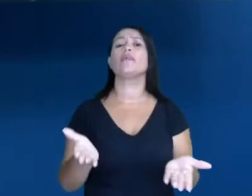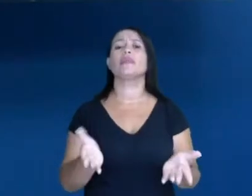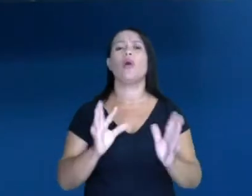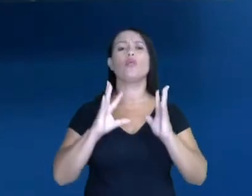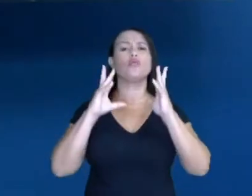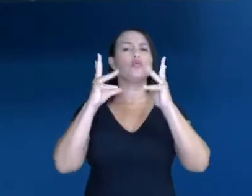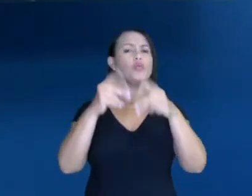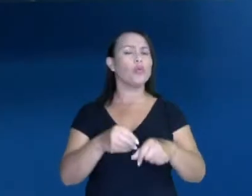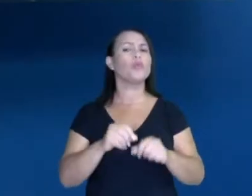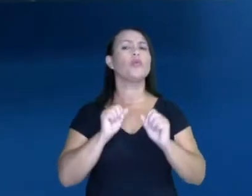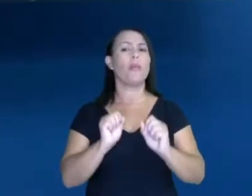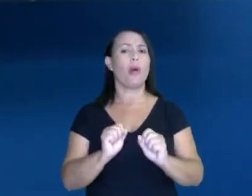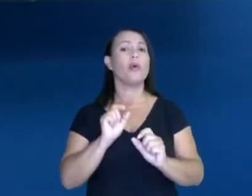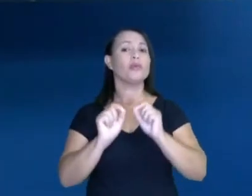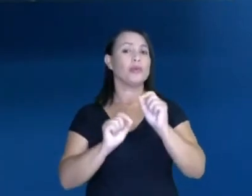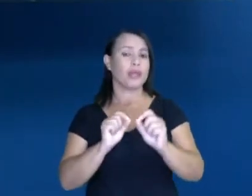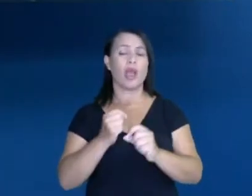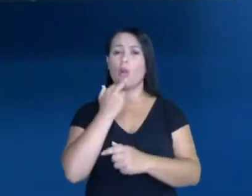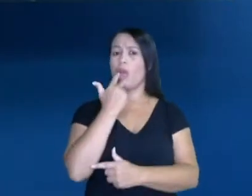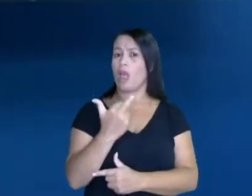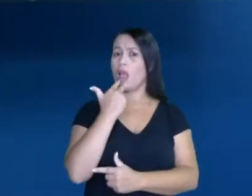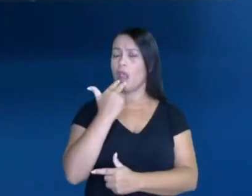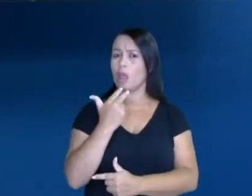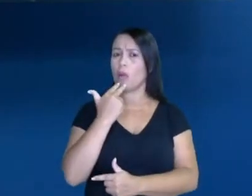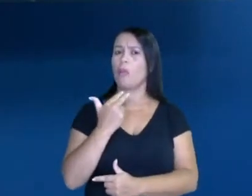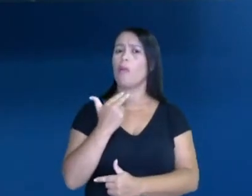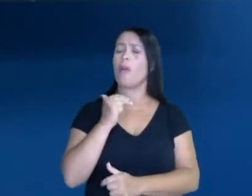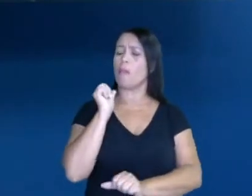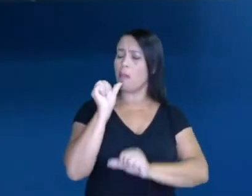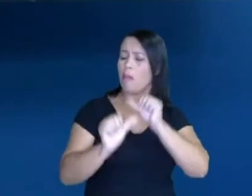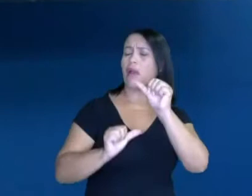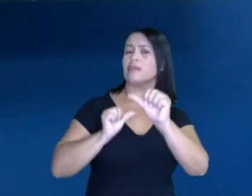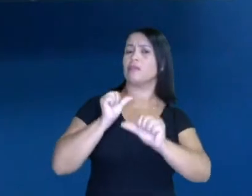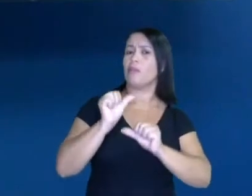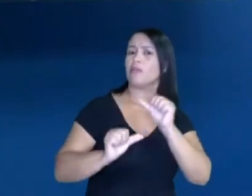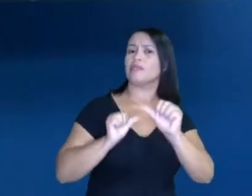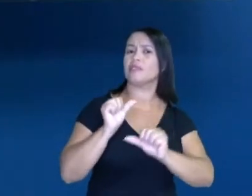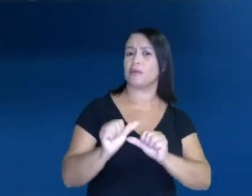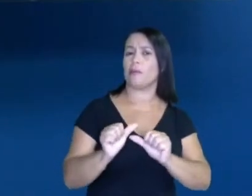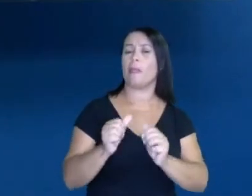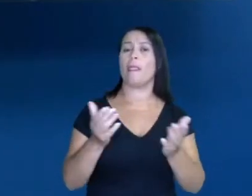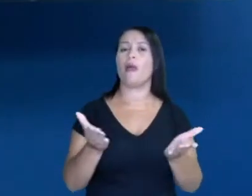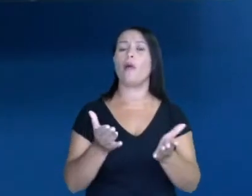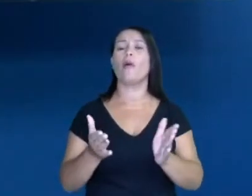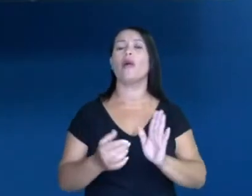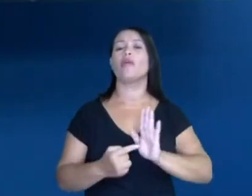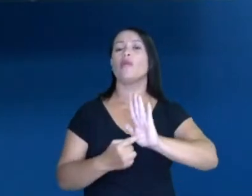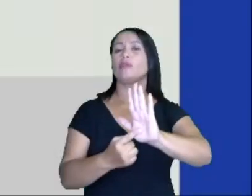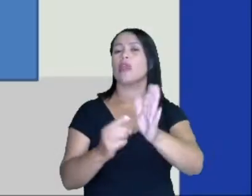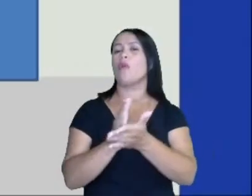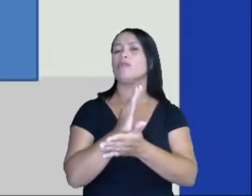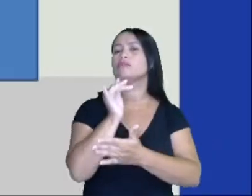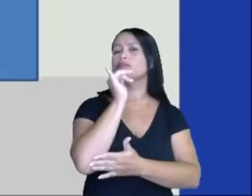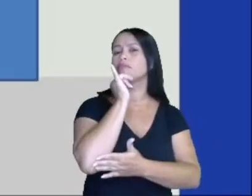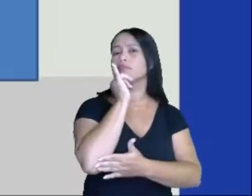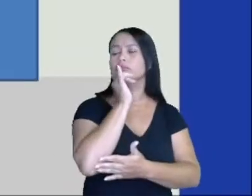todos esses fatores fazem com que a língua passe por modificações. Eu coloquei alguns exemplos.